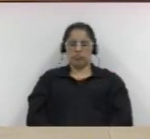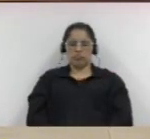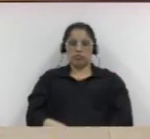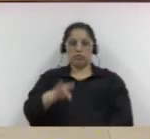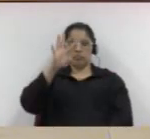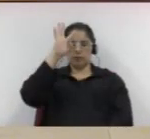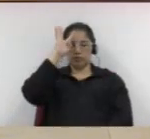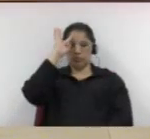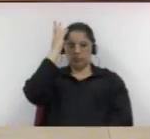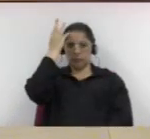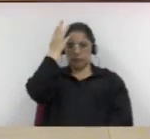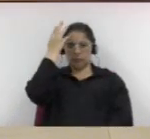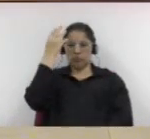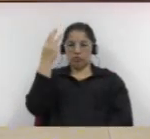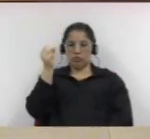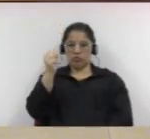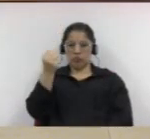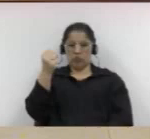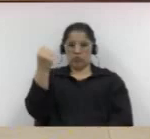Requerimento